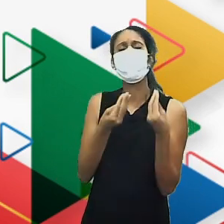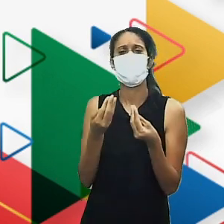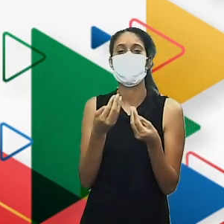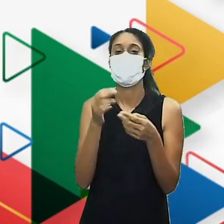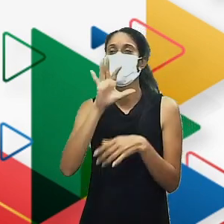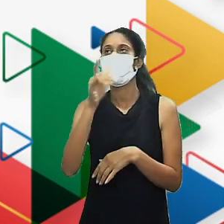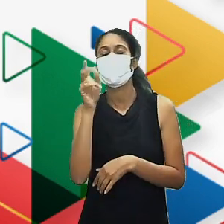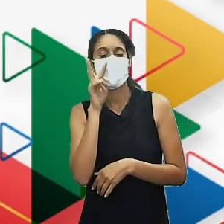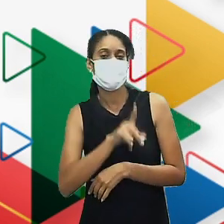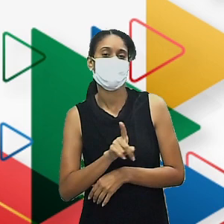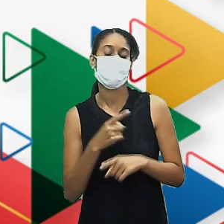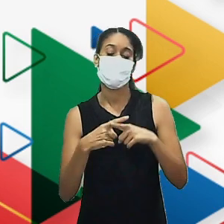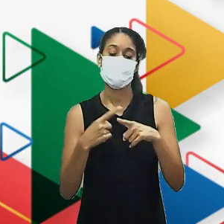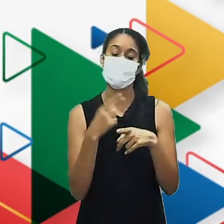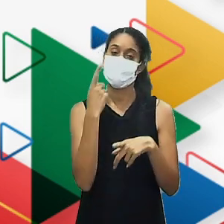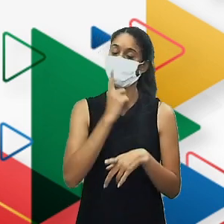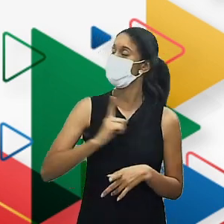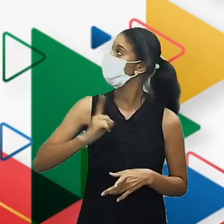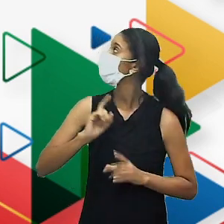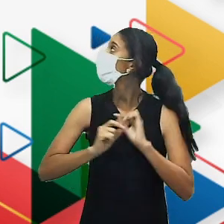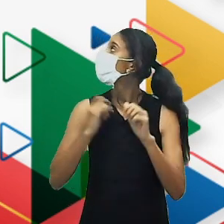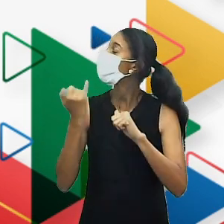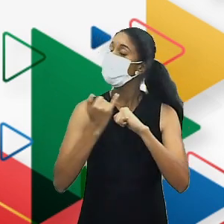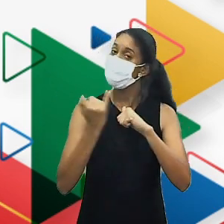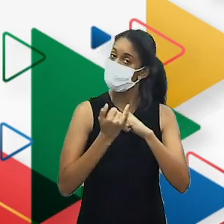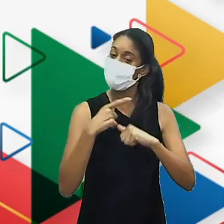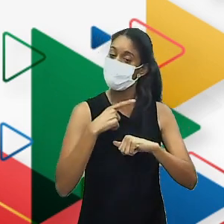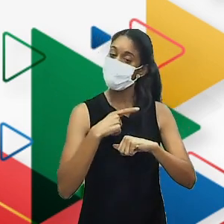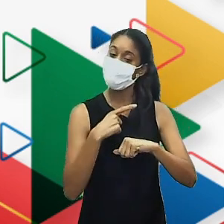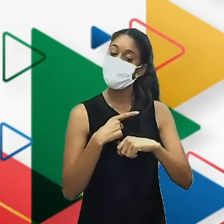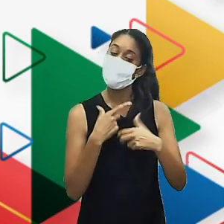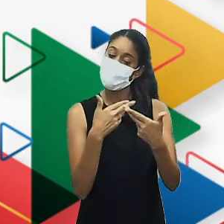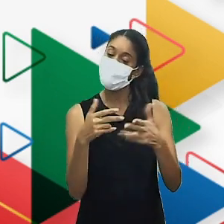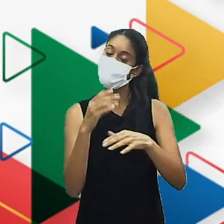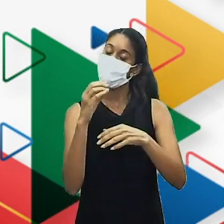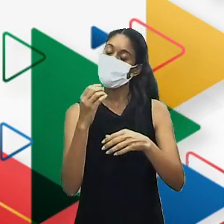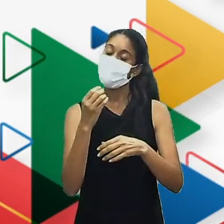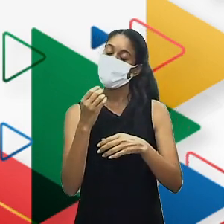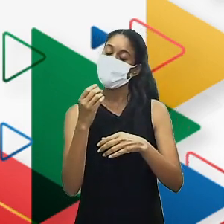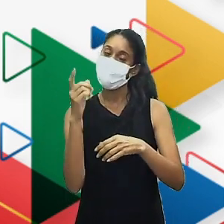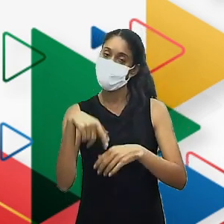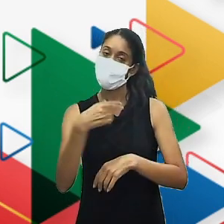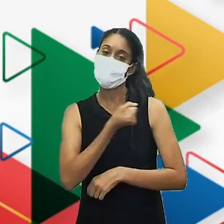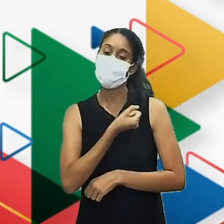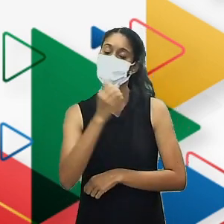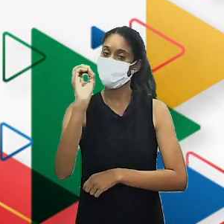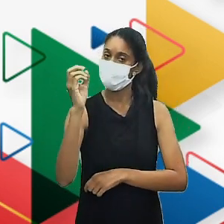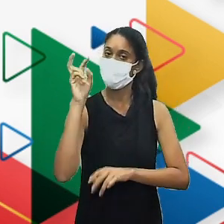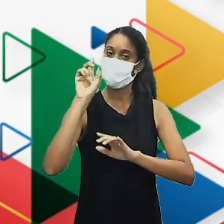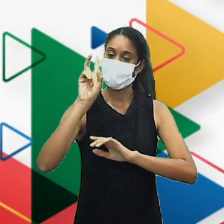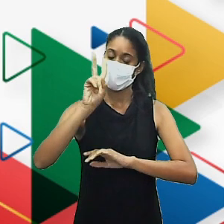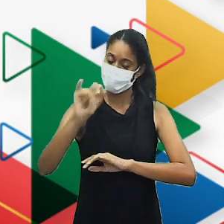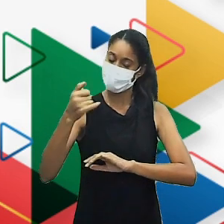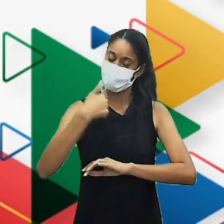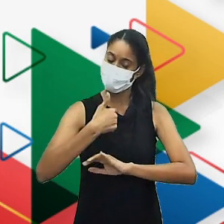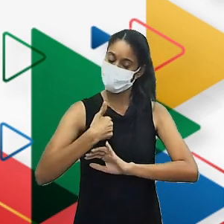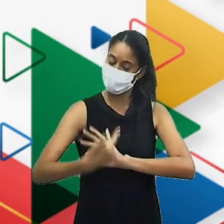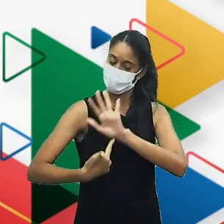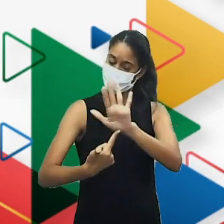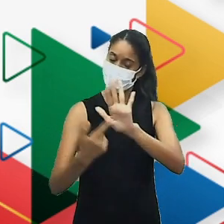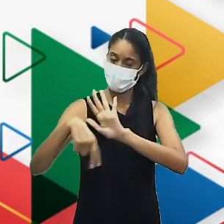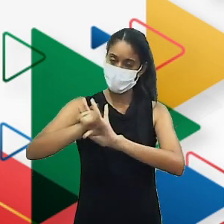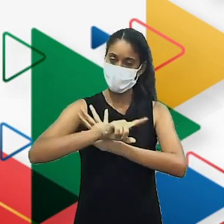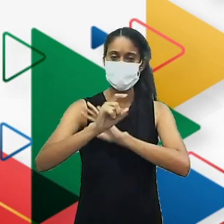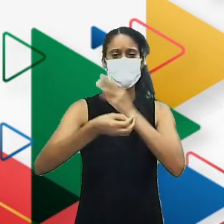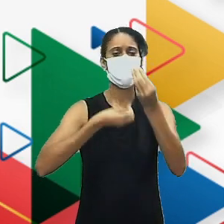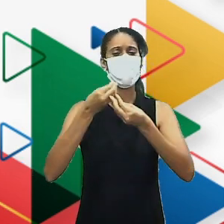está vendo. Por quê? Porque aqui, ó, o ferro, ele tem carga zero e eu vou te mostrar daqui a pouco por que isso acontece,